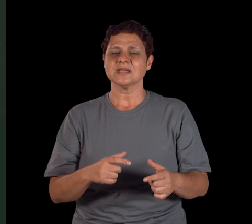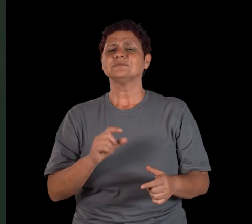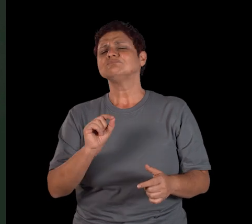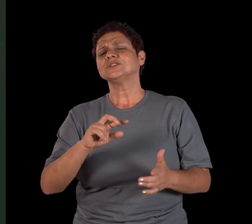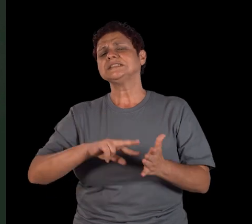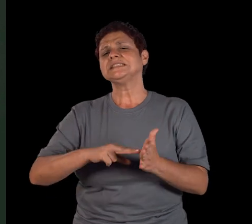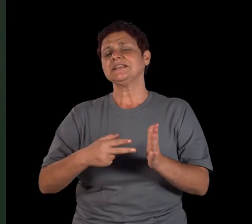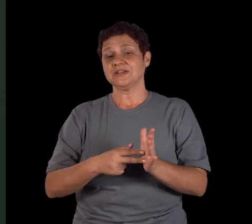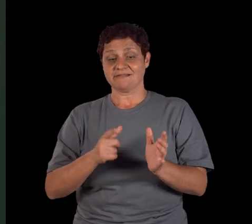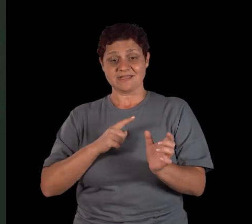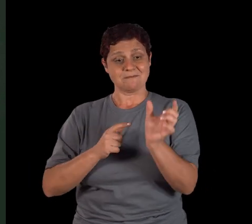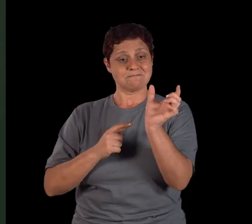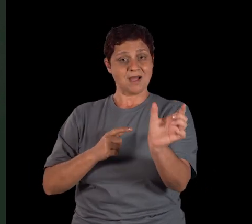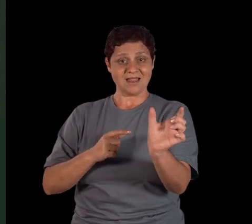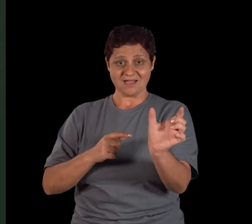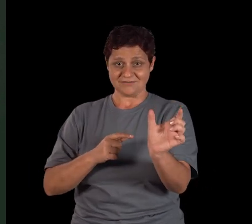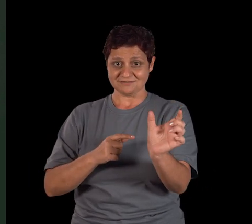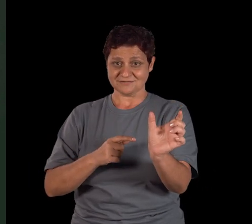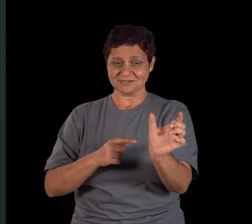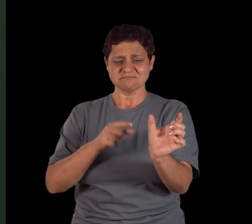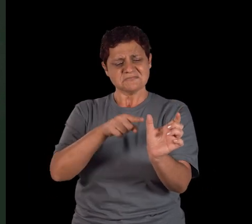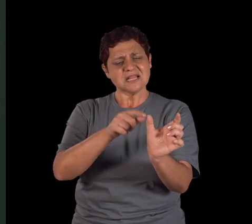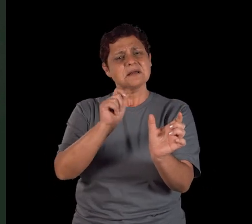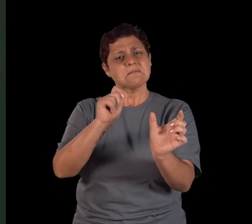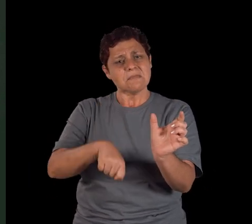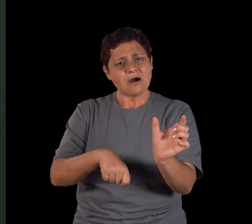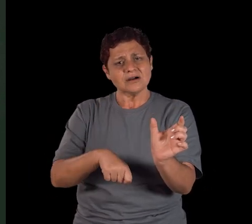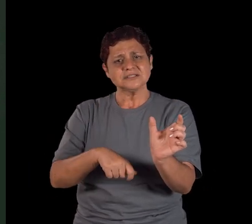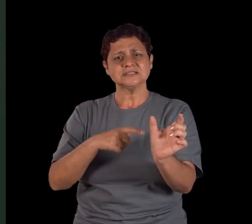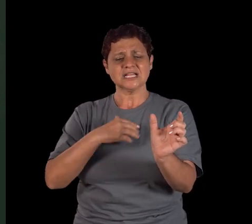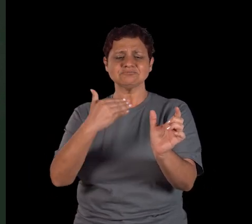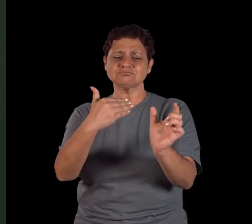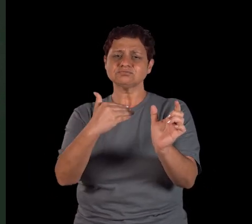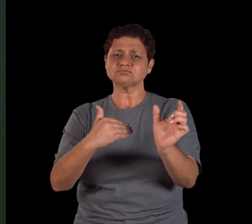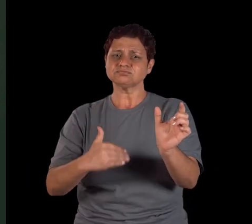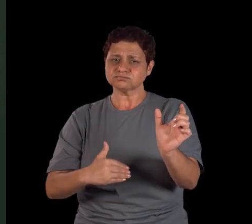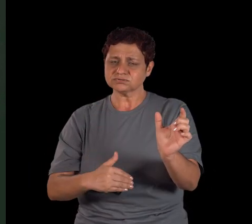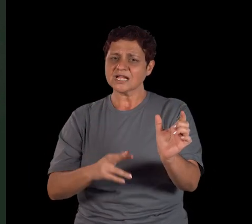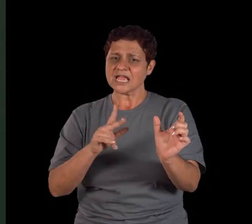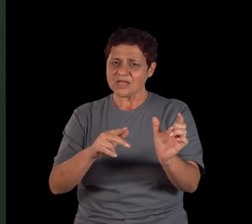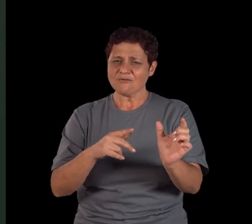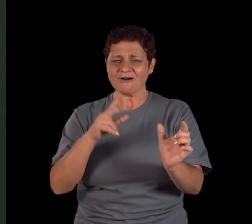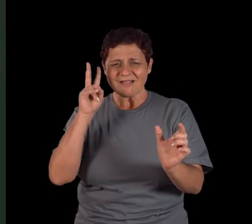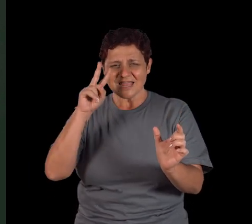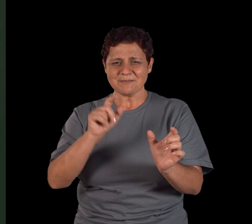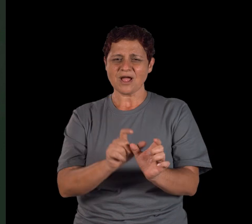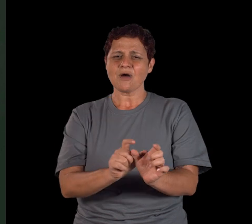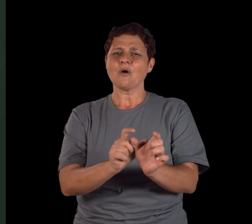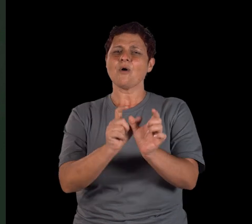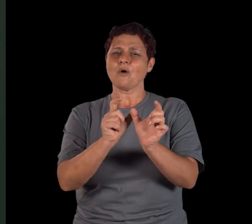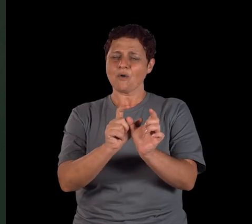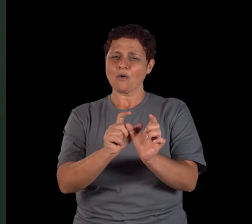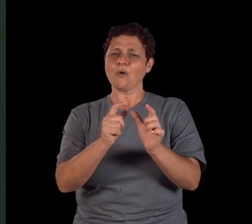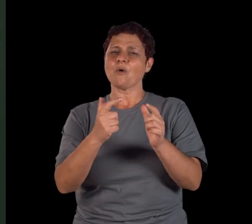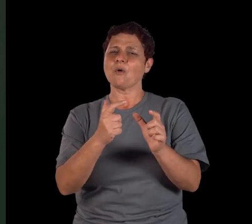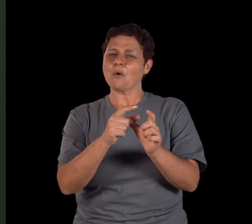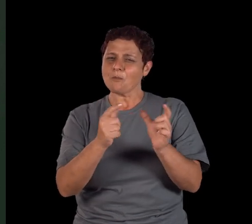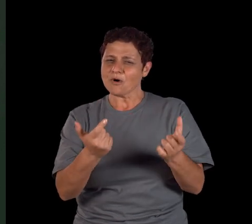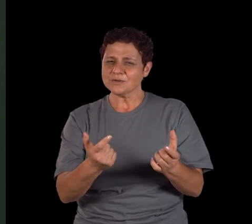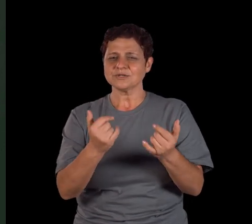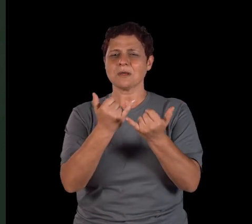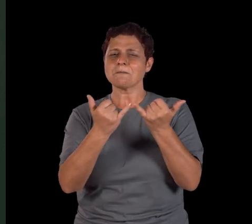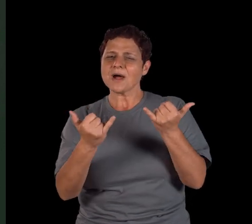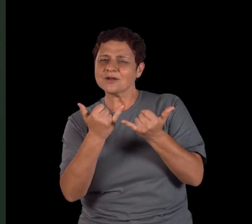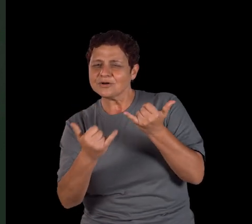tenho palavras, certo? Que podem ser aí a relação de homônimos e parônimos. Lembra o que era homônimo e parônimo? Melhor falando,